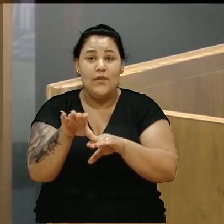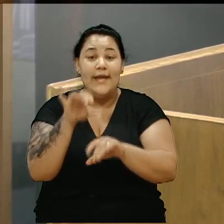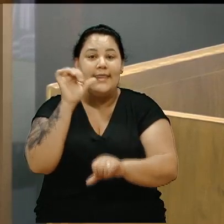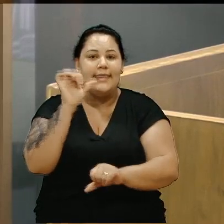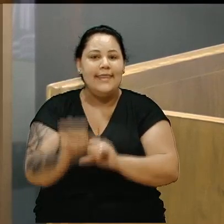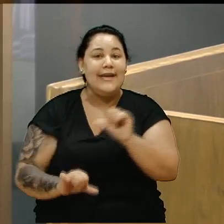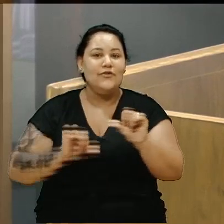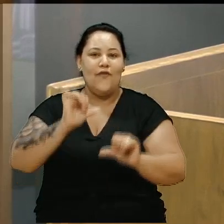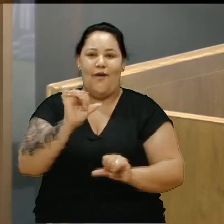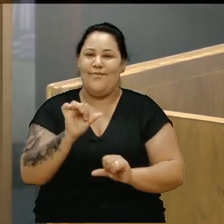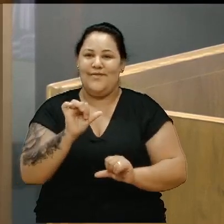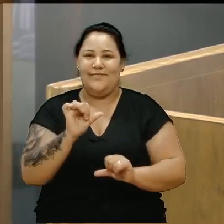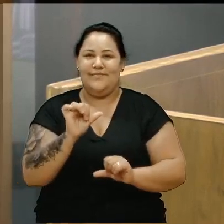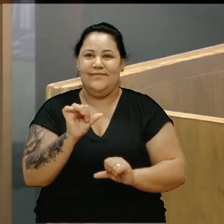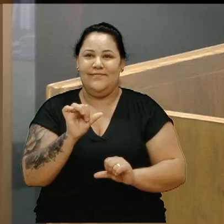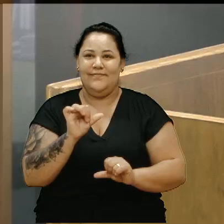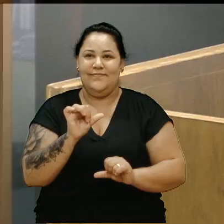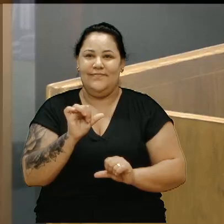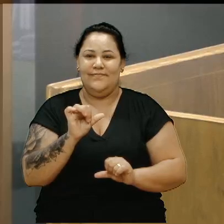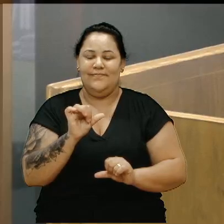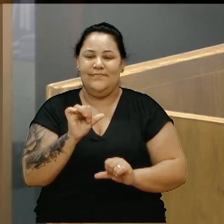Mas muito mais do que no discurso,